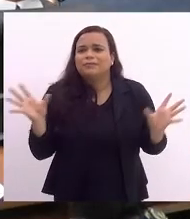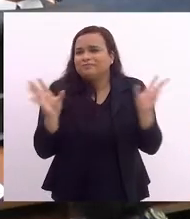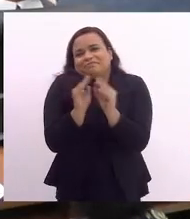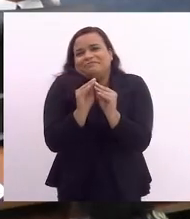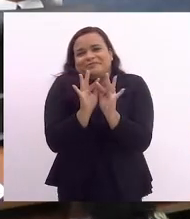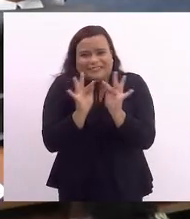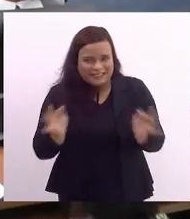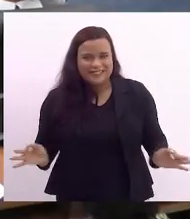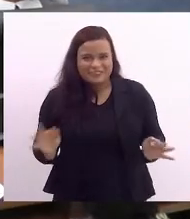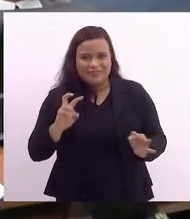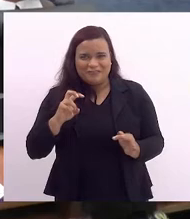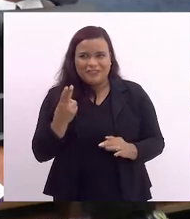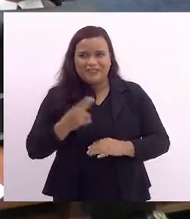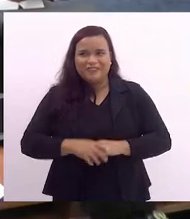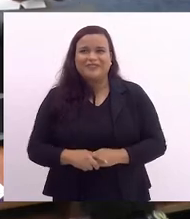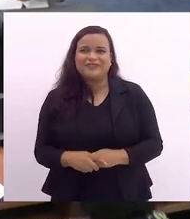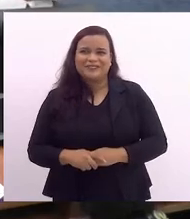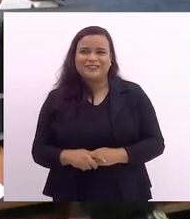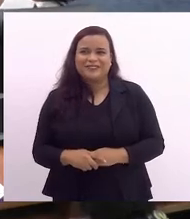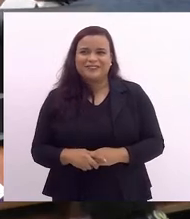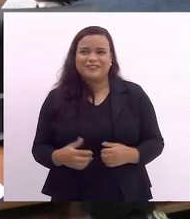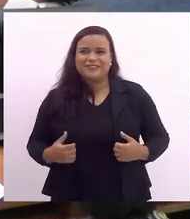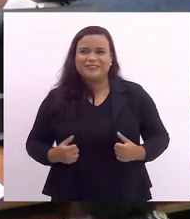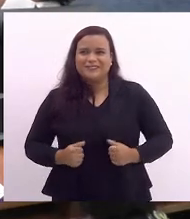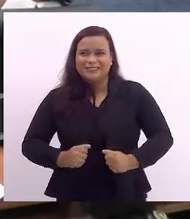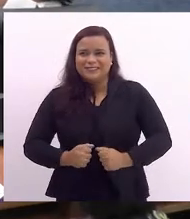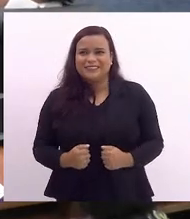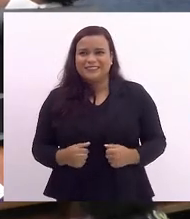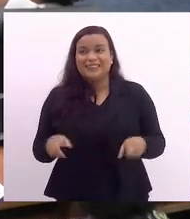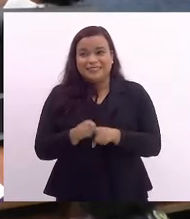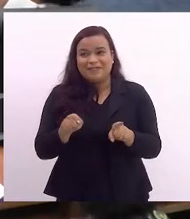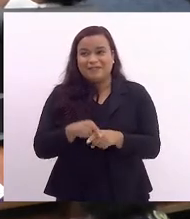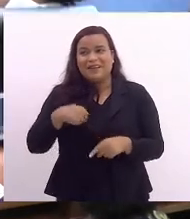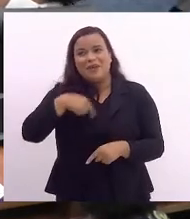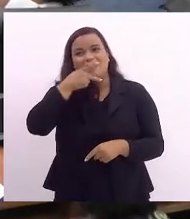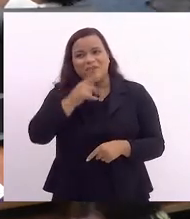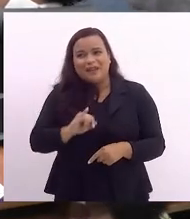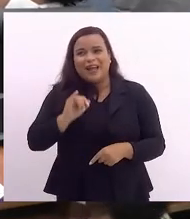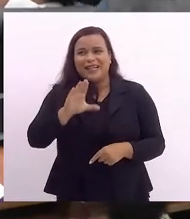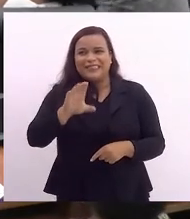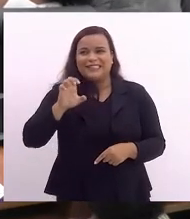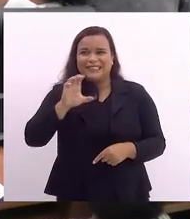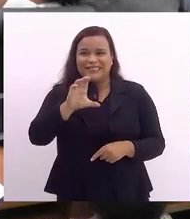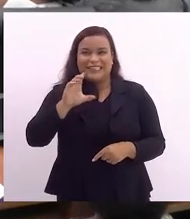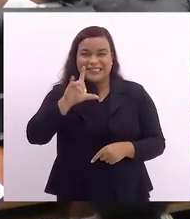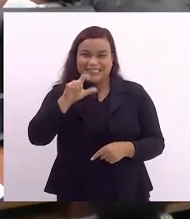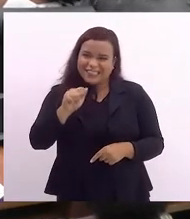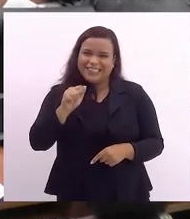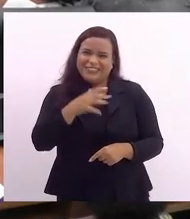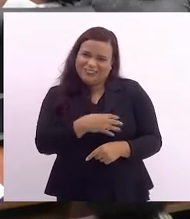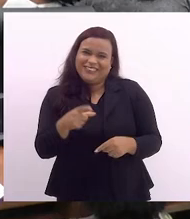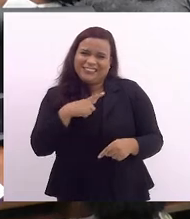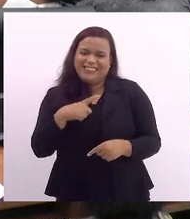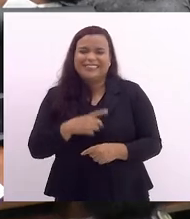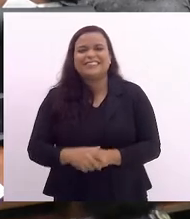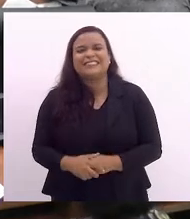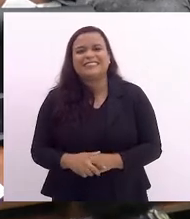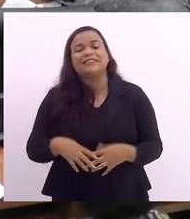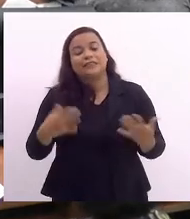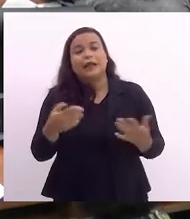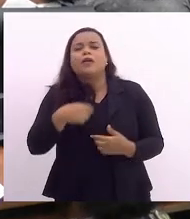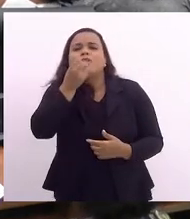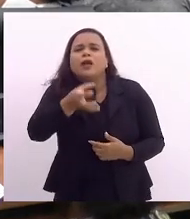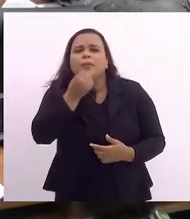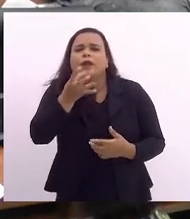rápida. É, e sou pai da Cecília também. E vou fazer uma poesia aqui